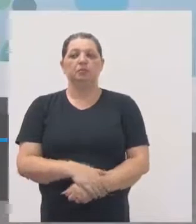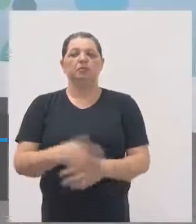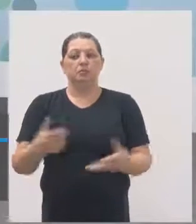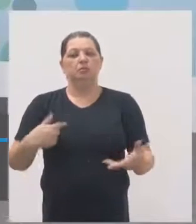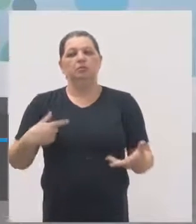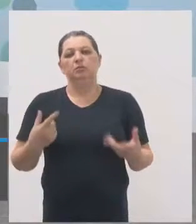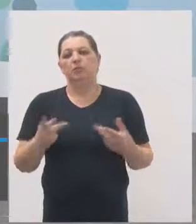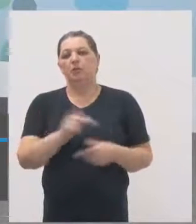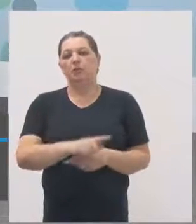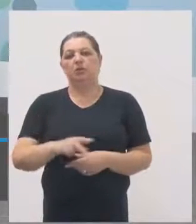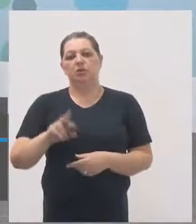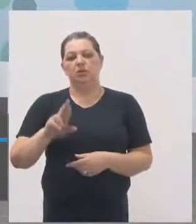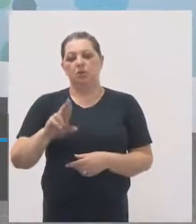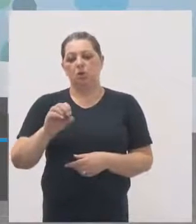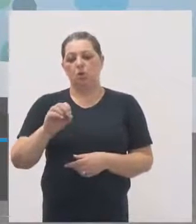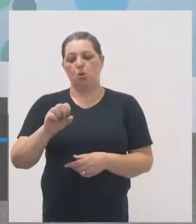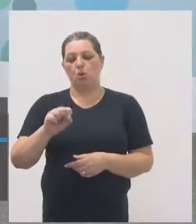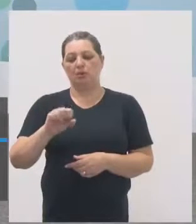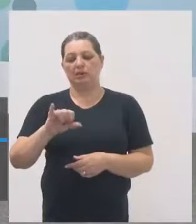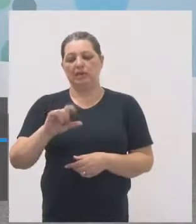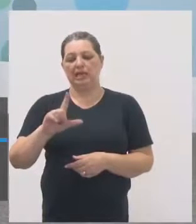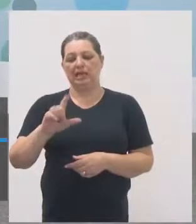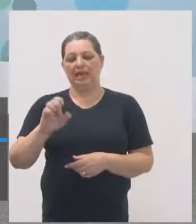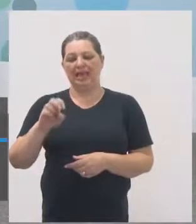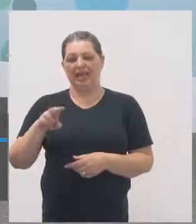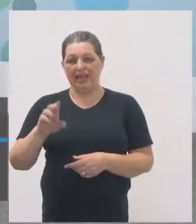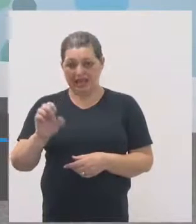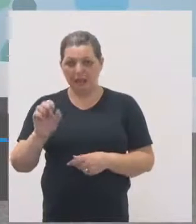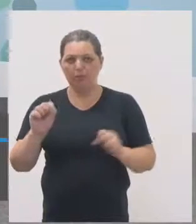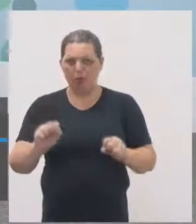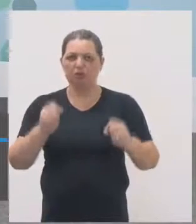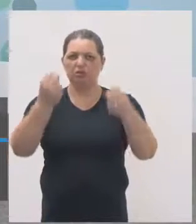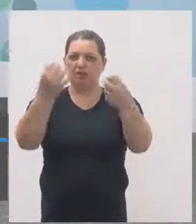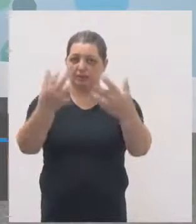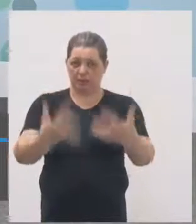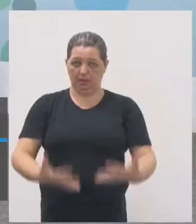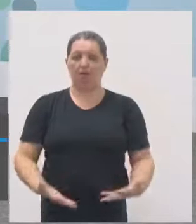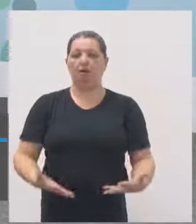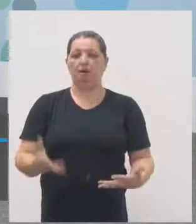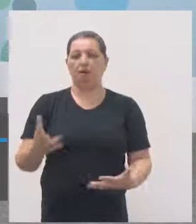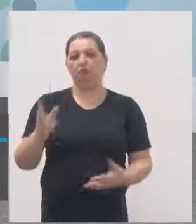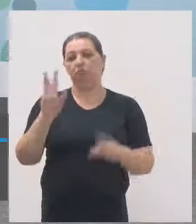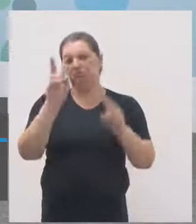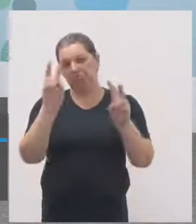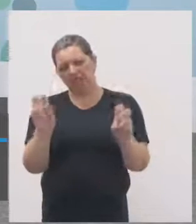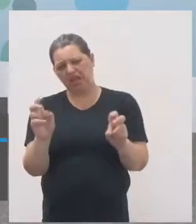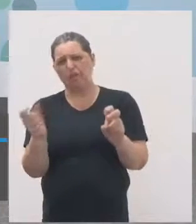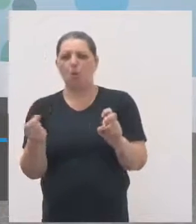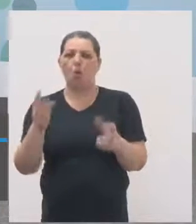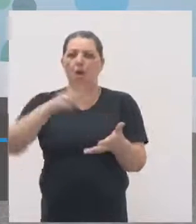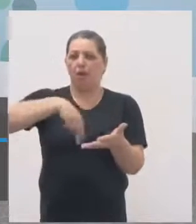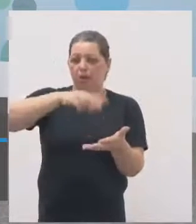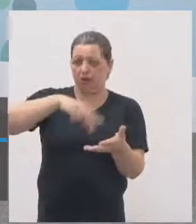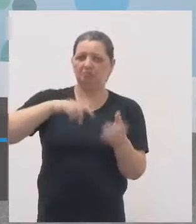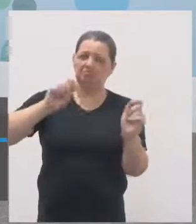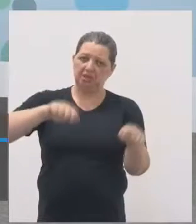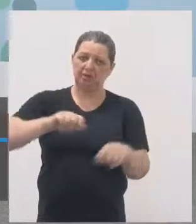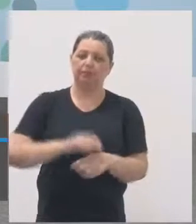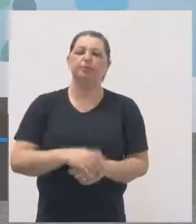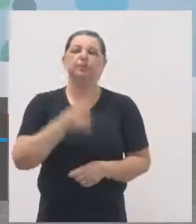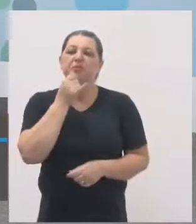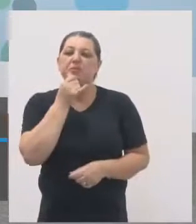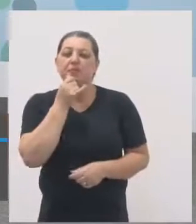A professora Rosilene colocou aqui, pode ser até para explicar algum assunto, realizar uma leitura. Aí ela coloca assim,